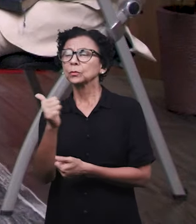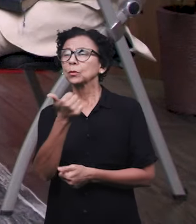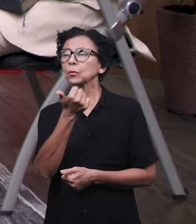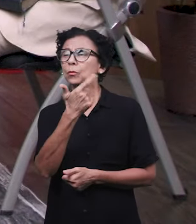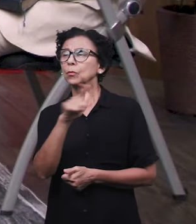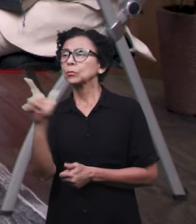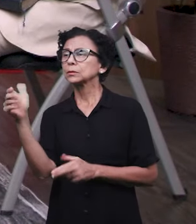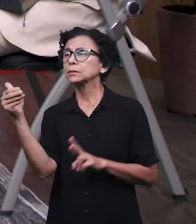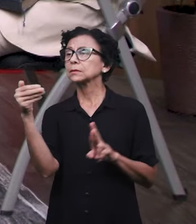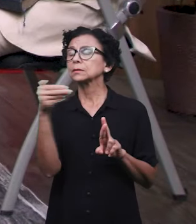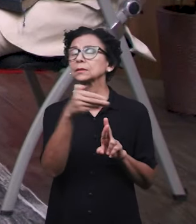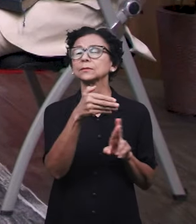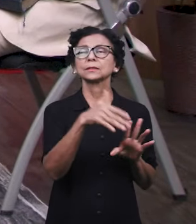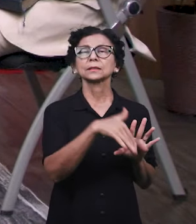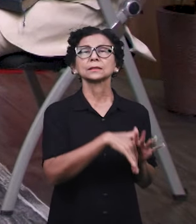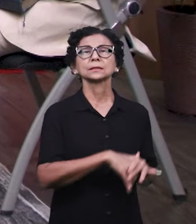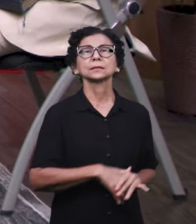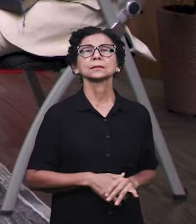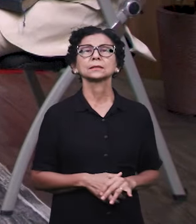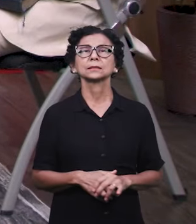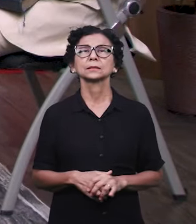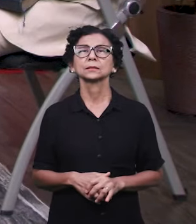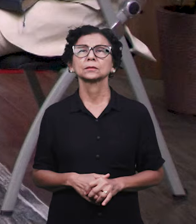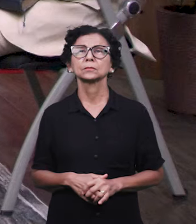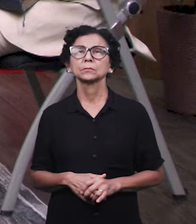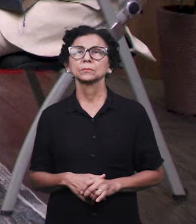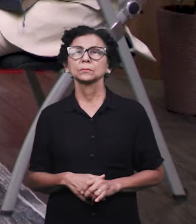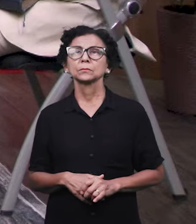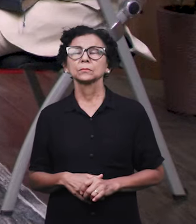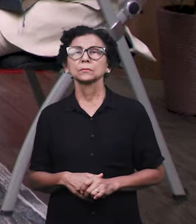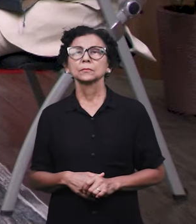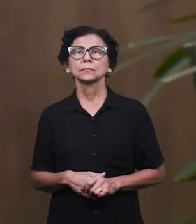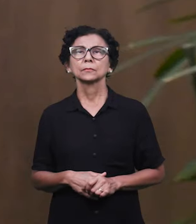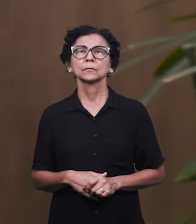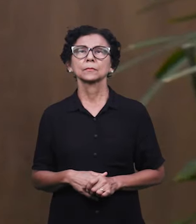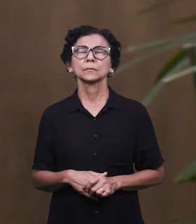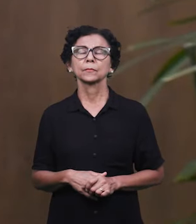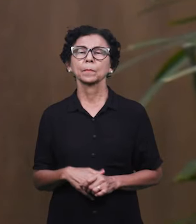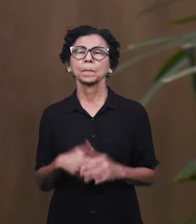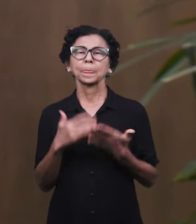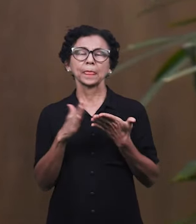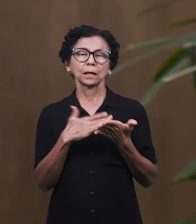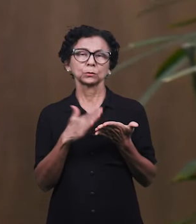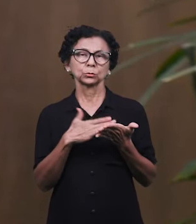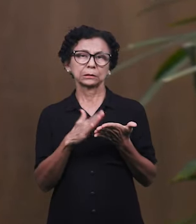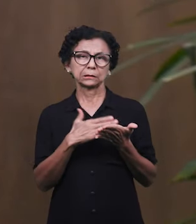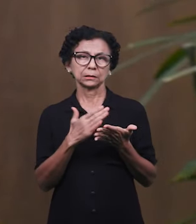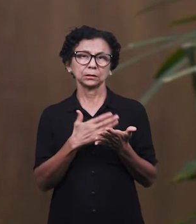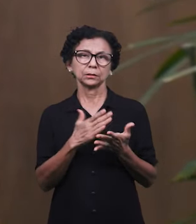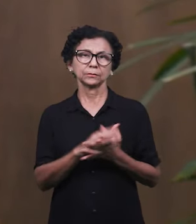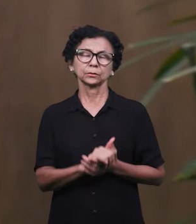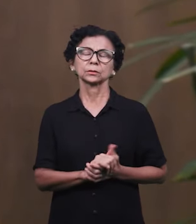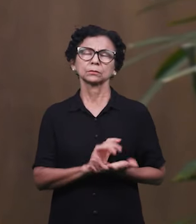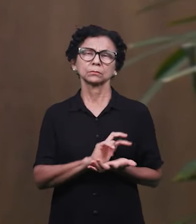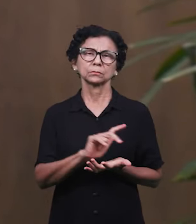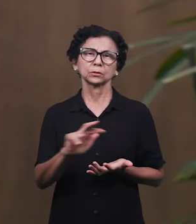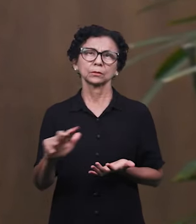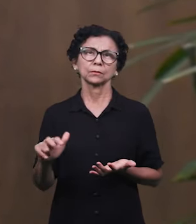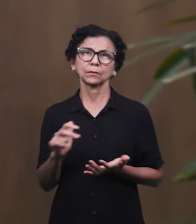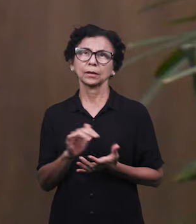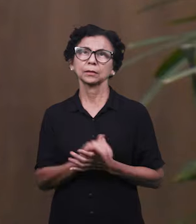importante a gente entender o seguinte, que nos livros didáticos, nós vamos ter uma série de abordagens dentro da ciência, né? E